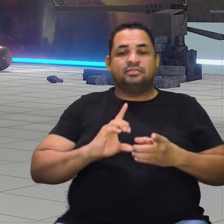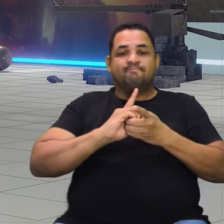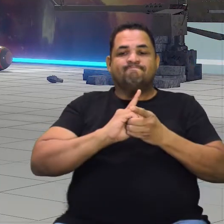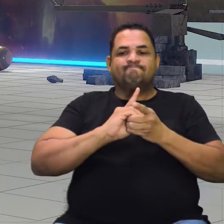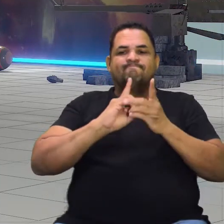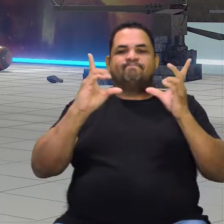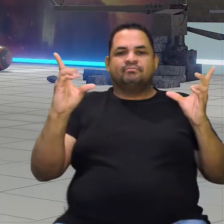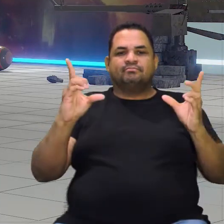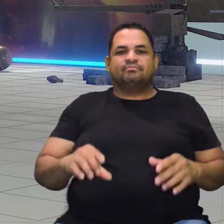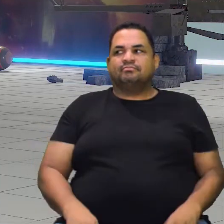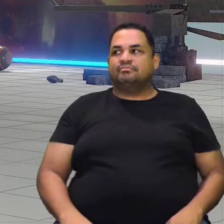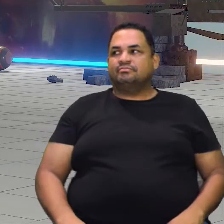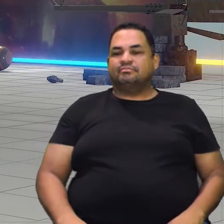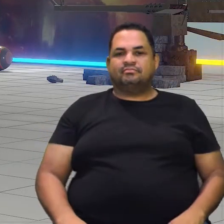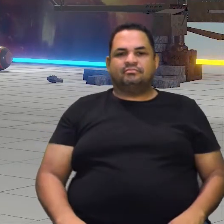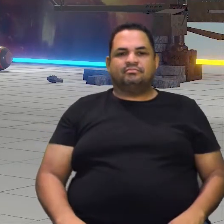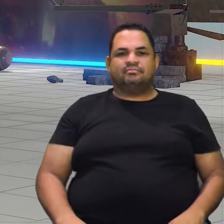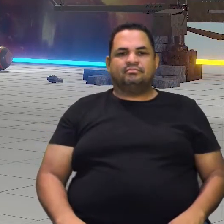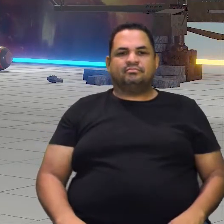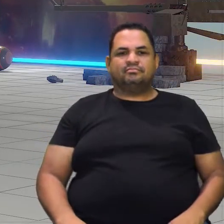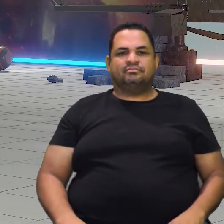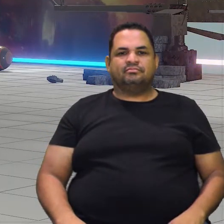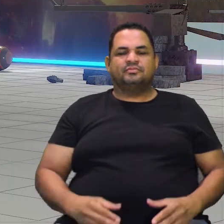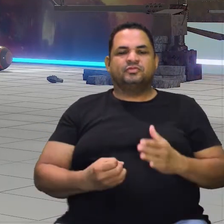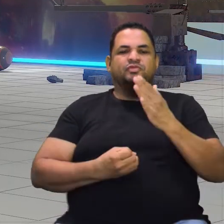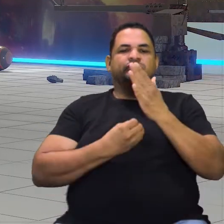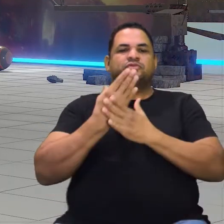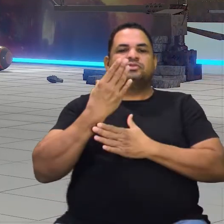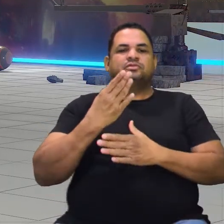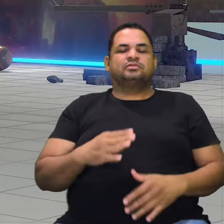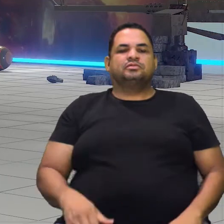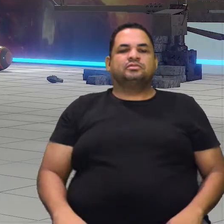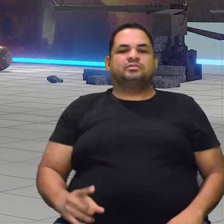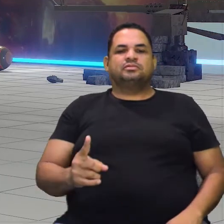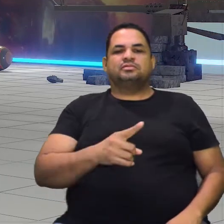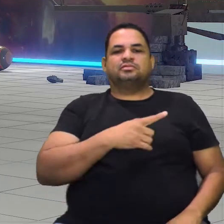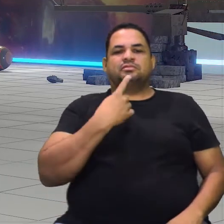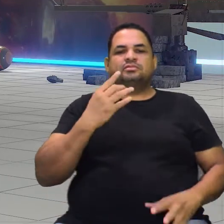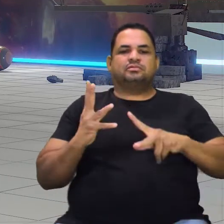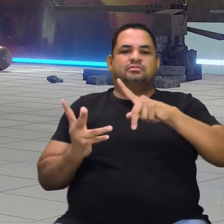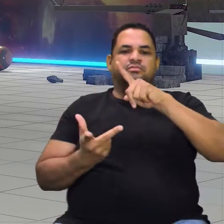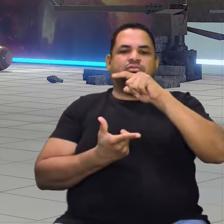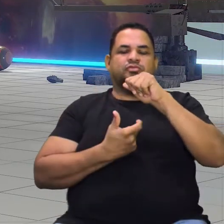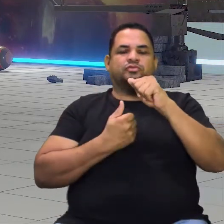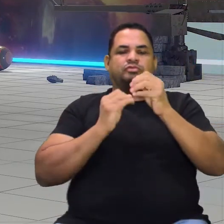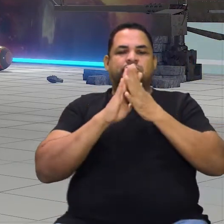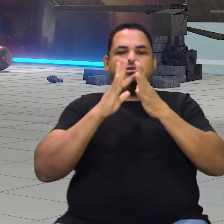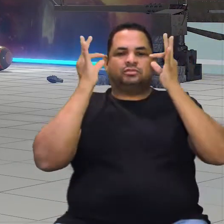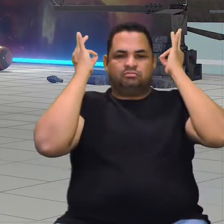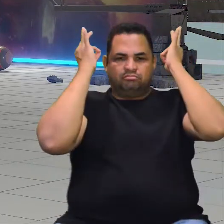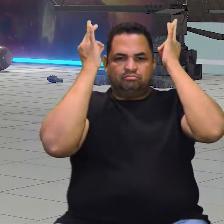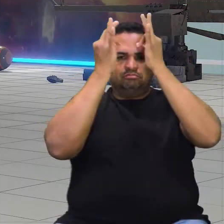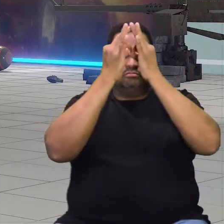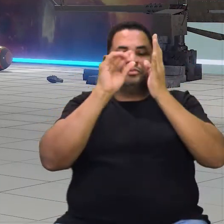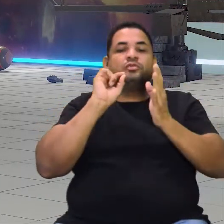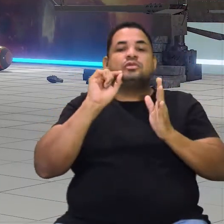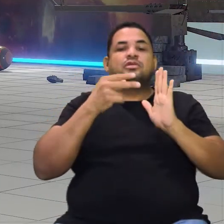democracia vão surgir? Nós estamos falando do mundo grego. O que representa a